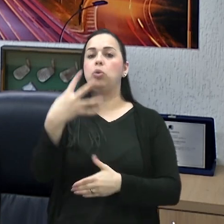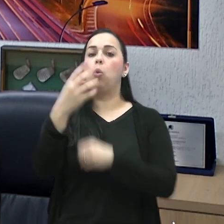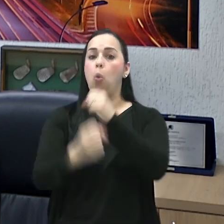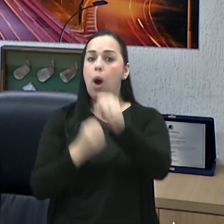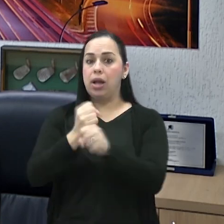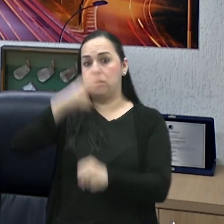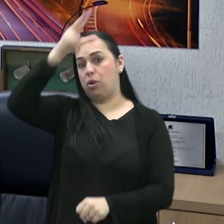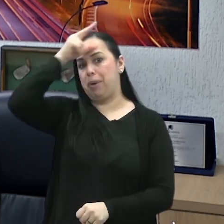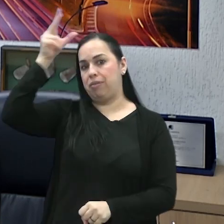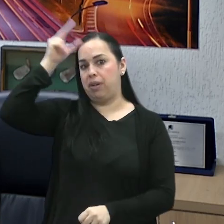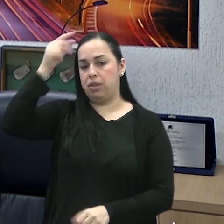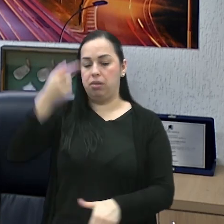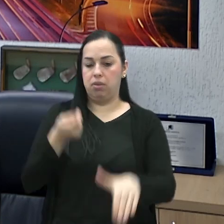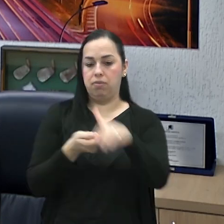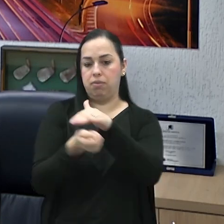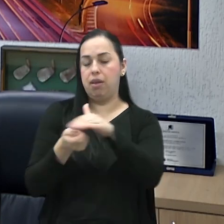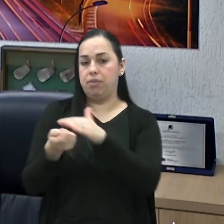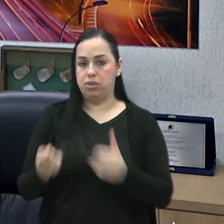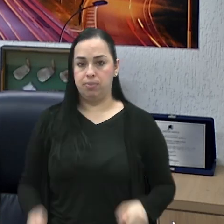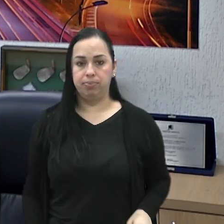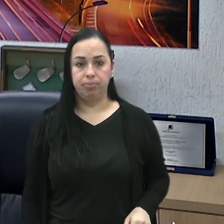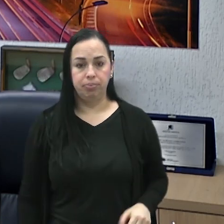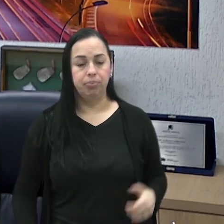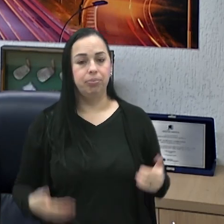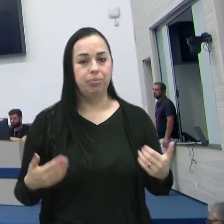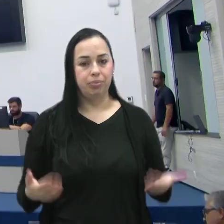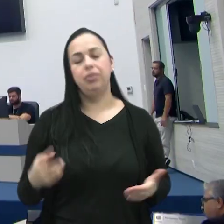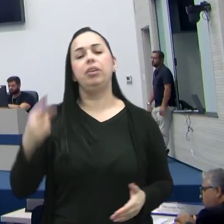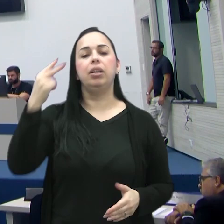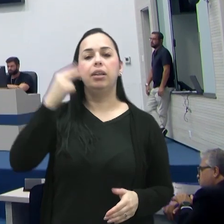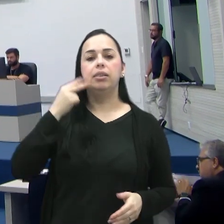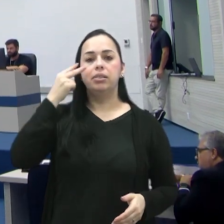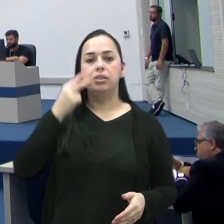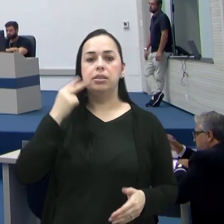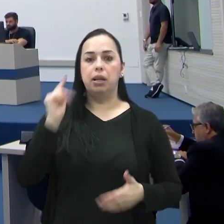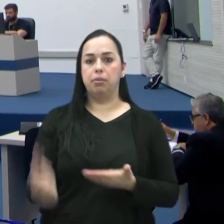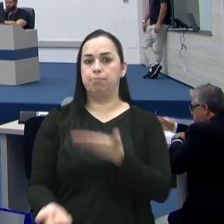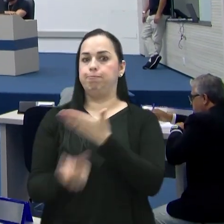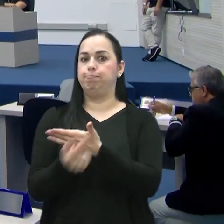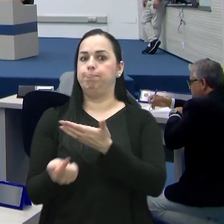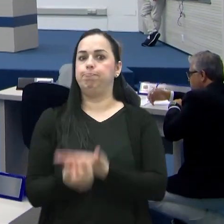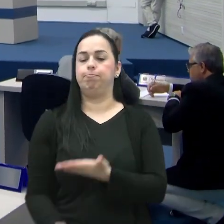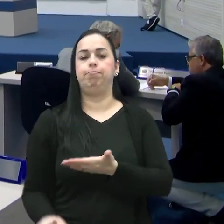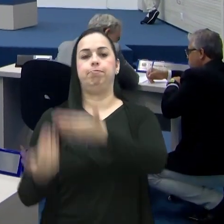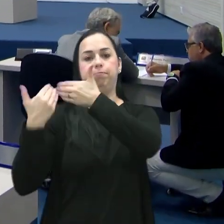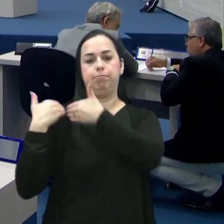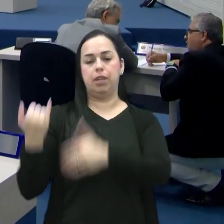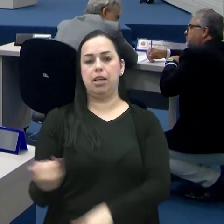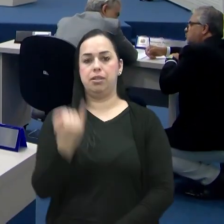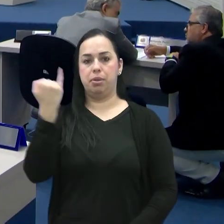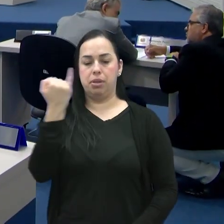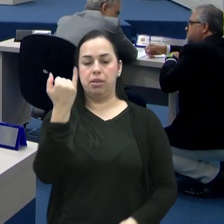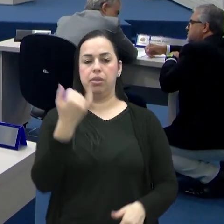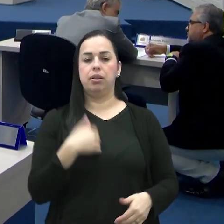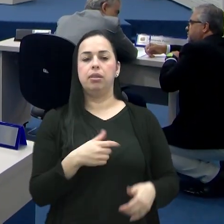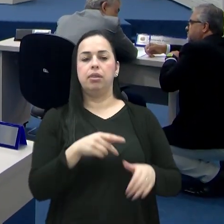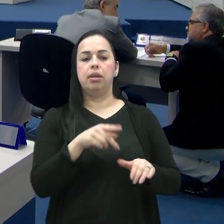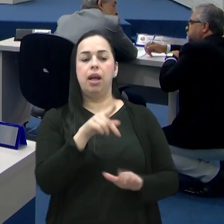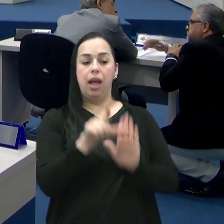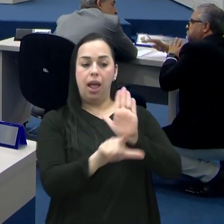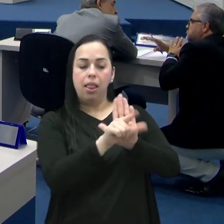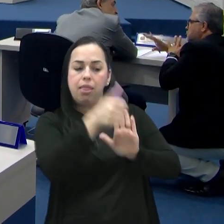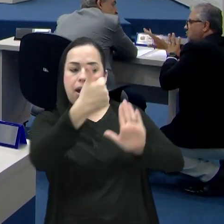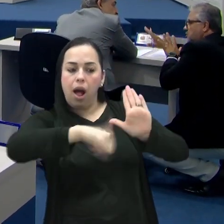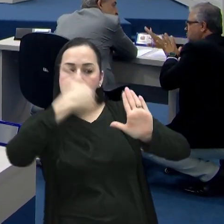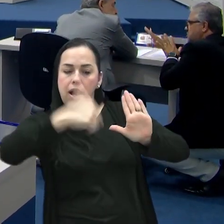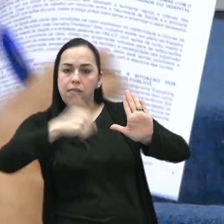vai tomar para atender as demandas da cidade? E os vereadores têm um papel fundamental na avaliação do